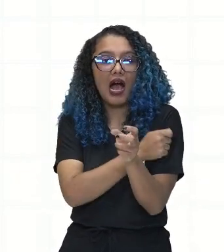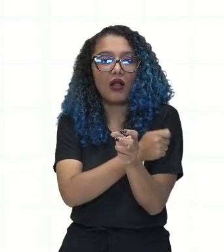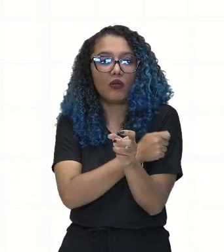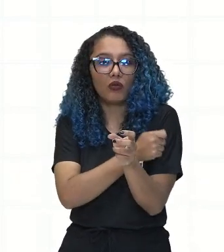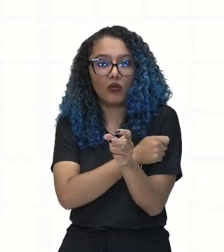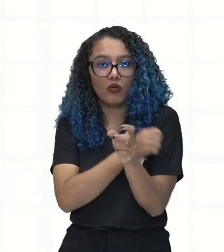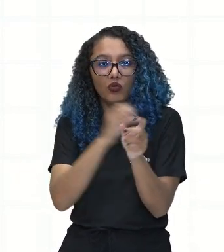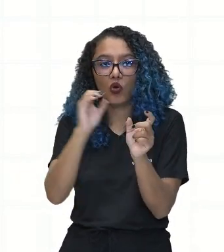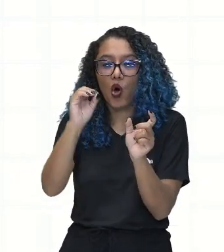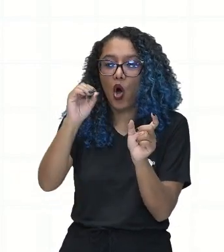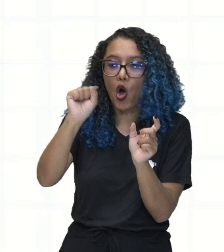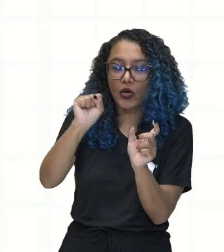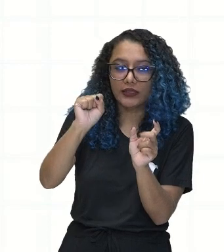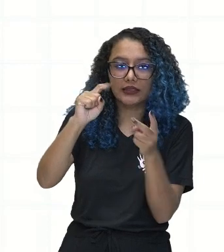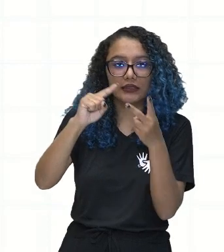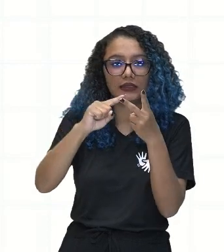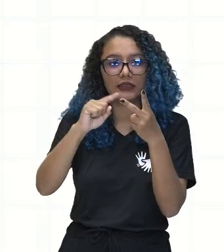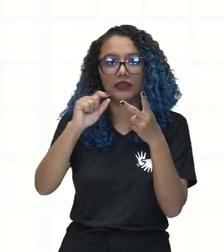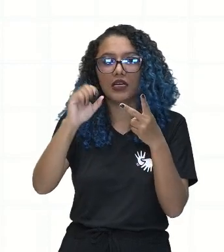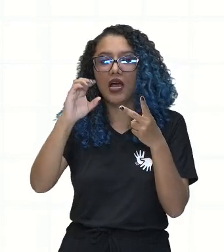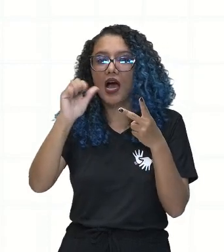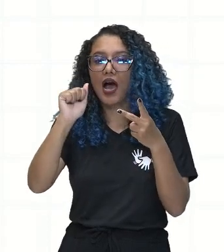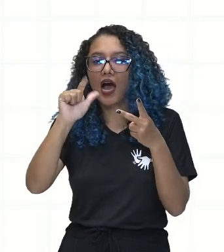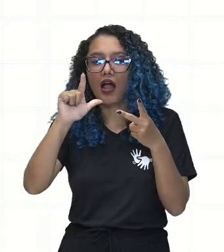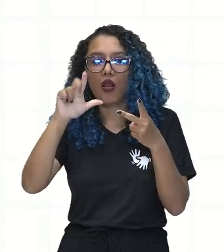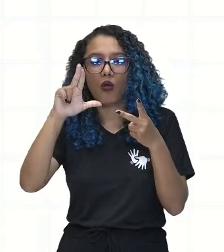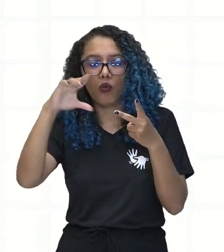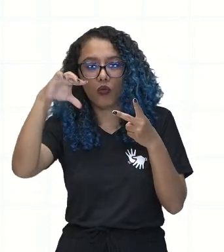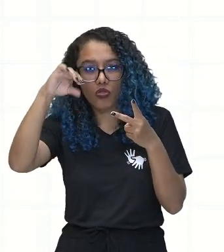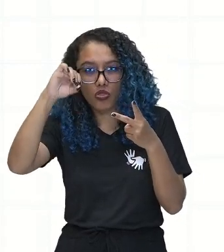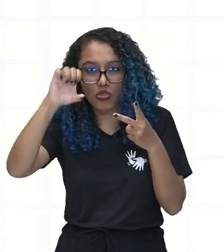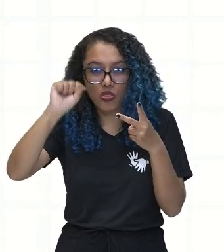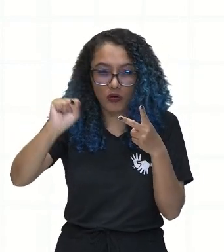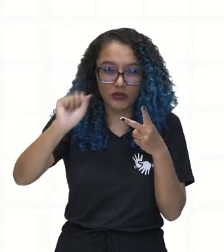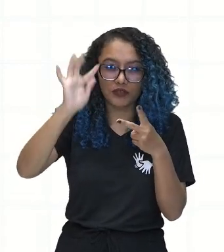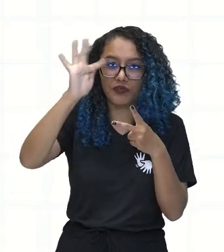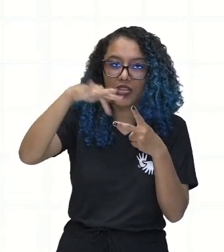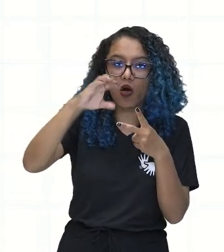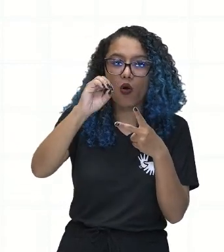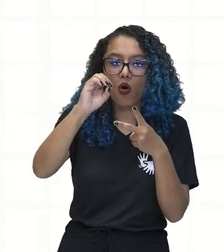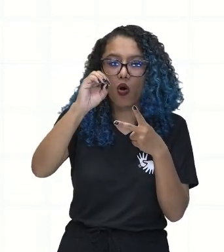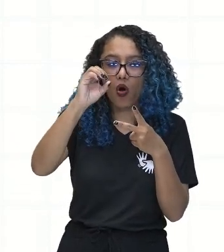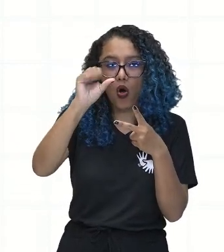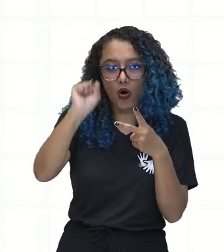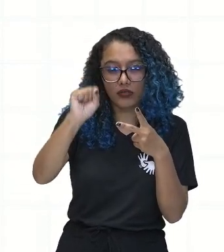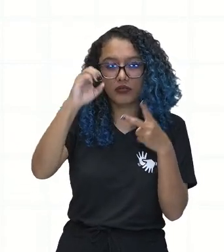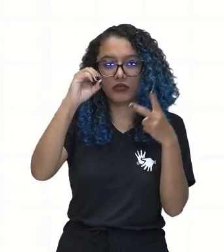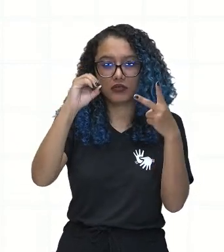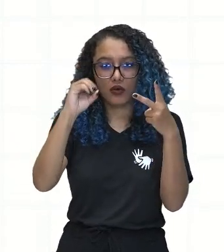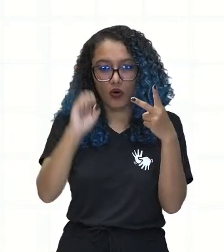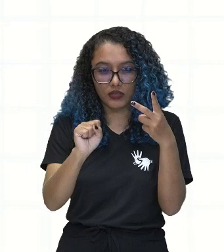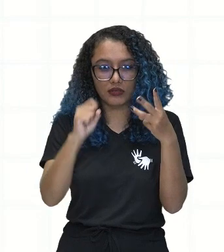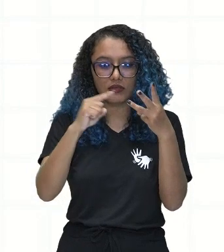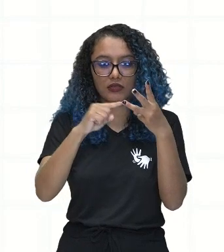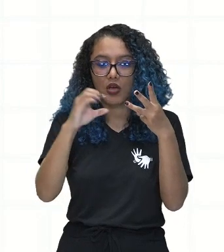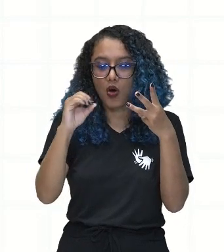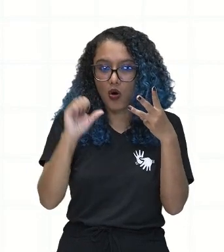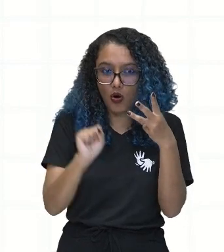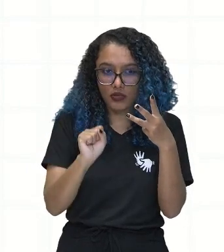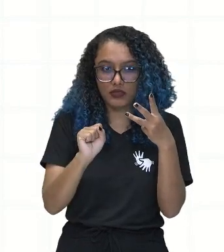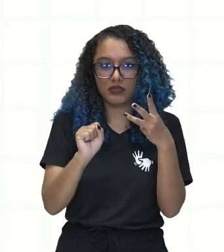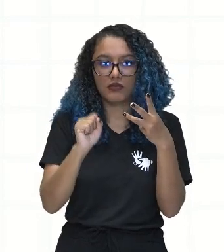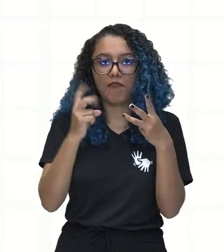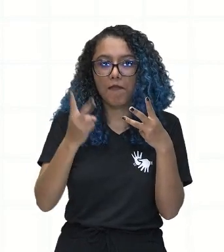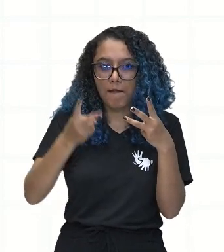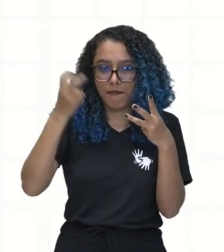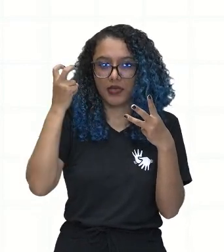no plural também, olha só. Os alunos mesmos fizeram as atividades propostas